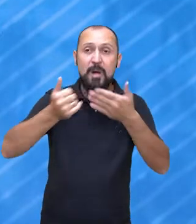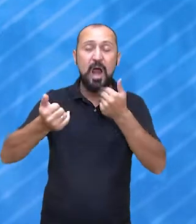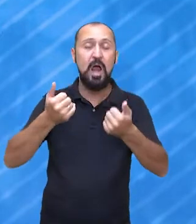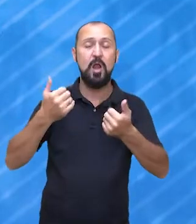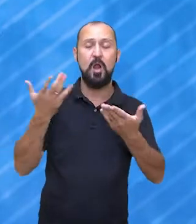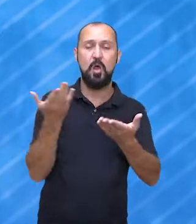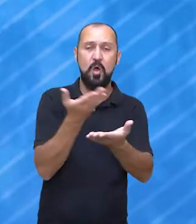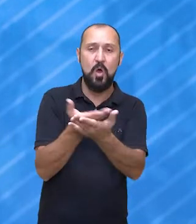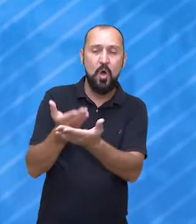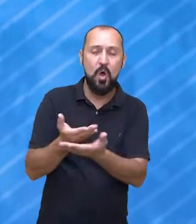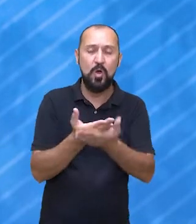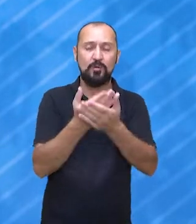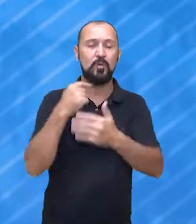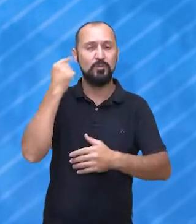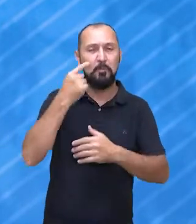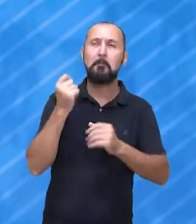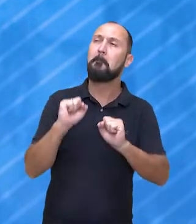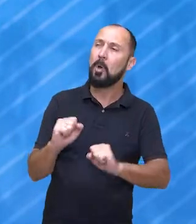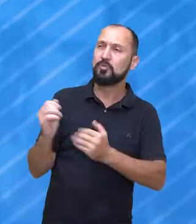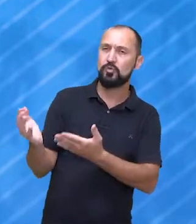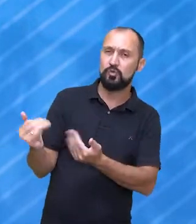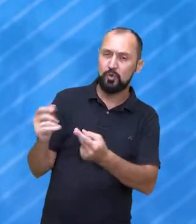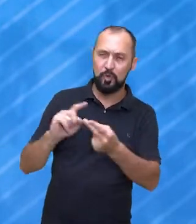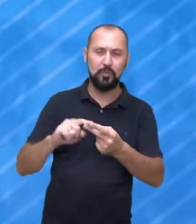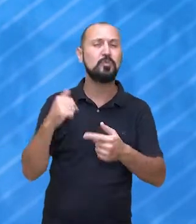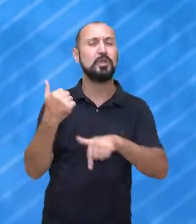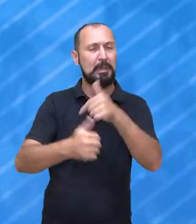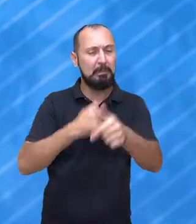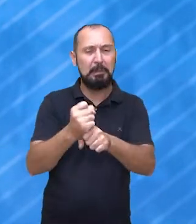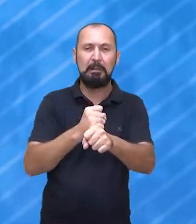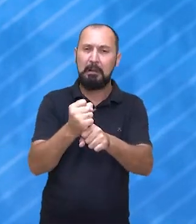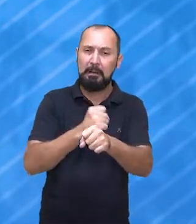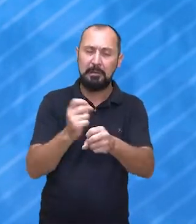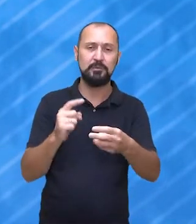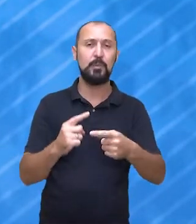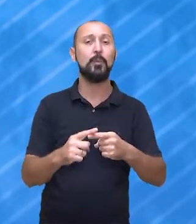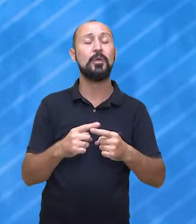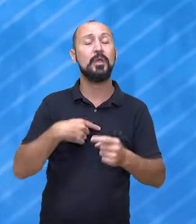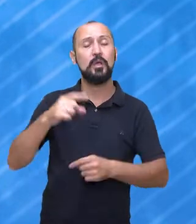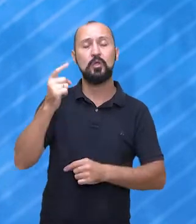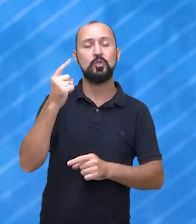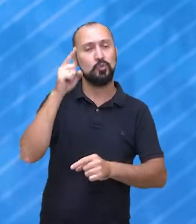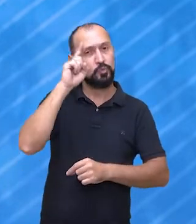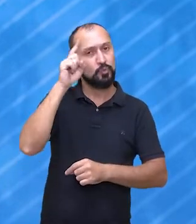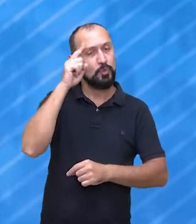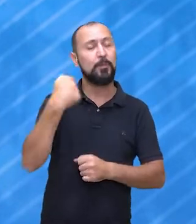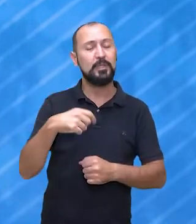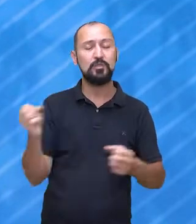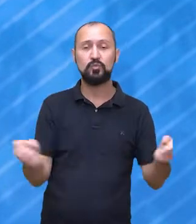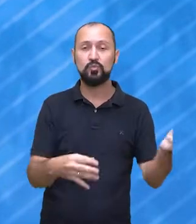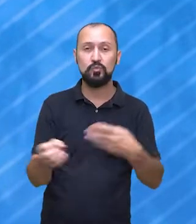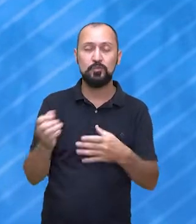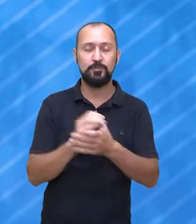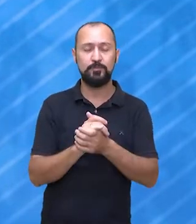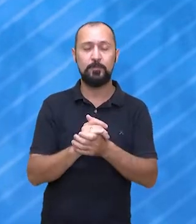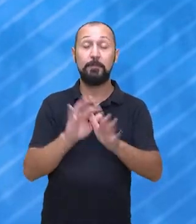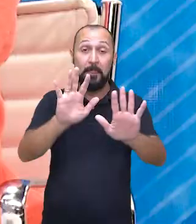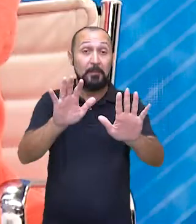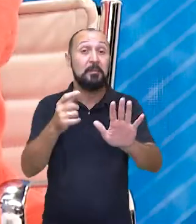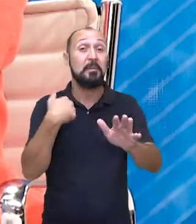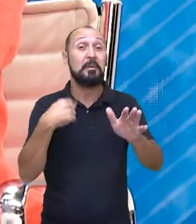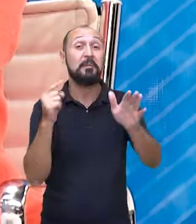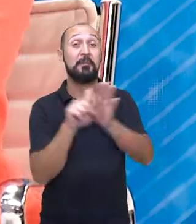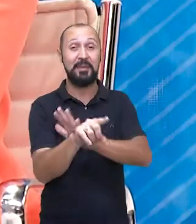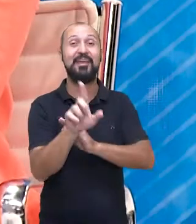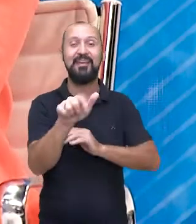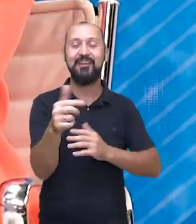contribuir com o aprimoramento do advogado seja o jovem seja o advogado que já está atuando há bastante tempo e todo dia precisa se